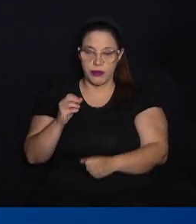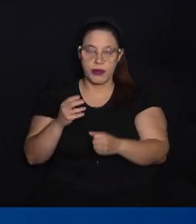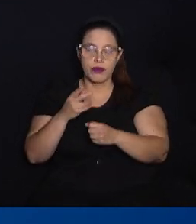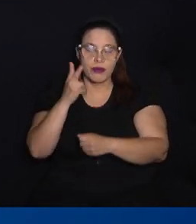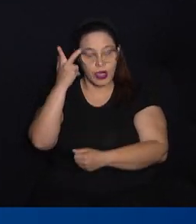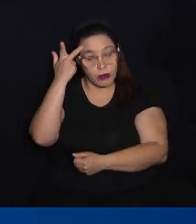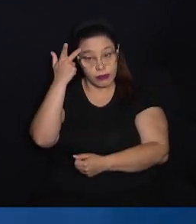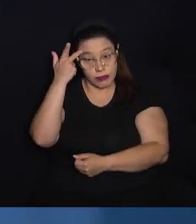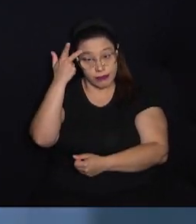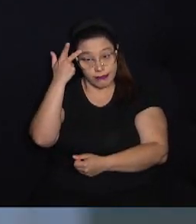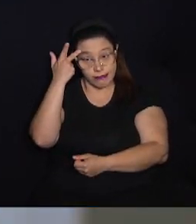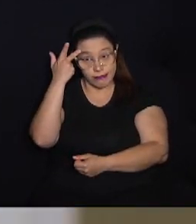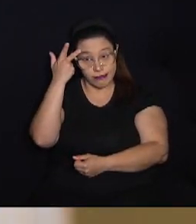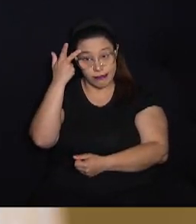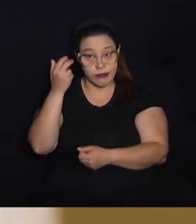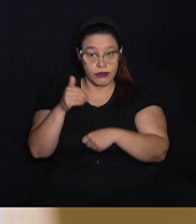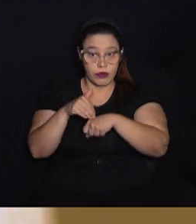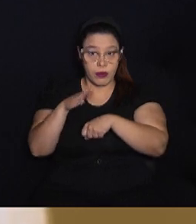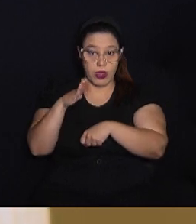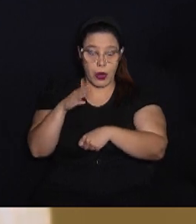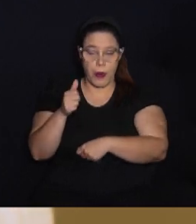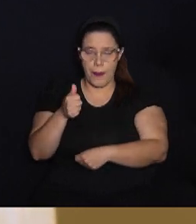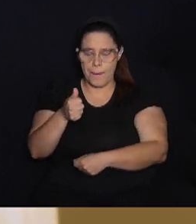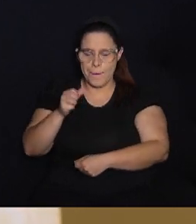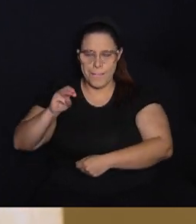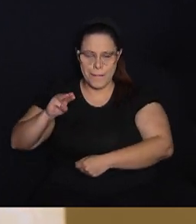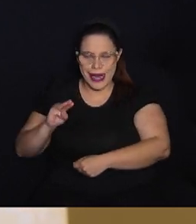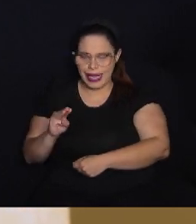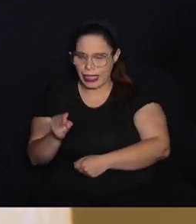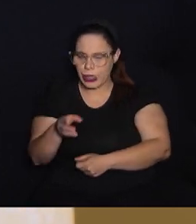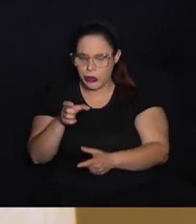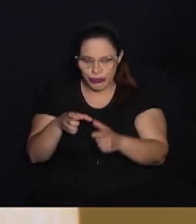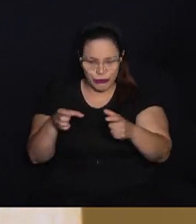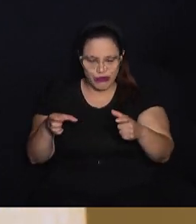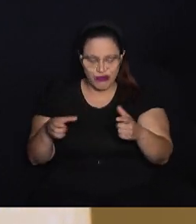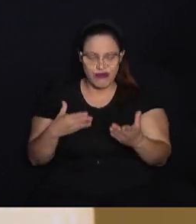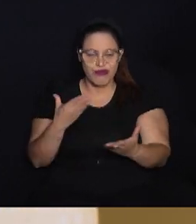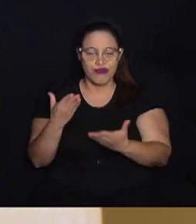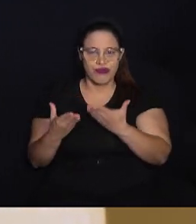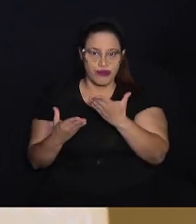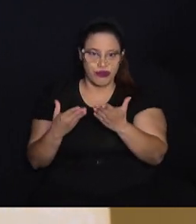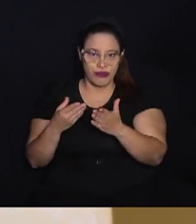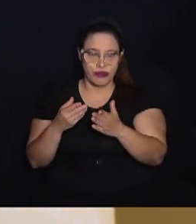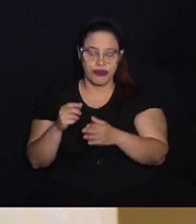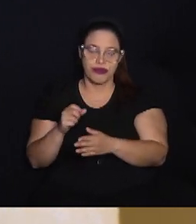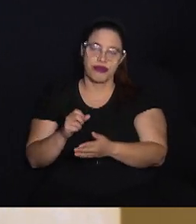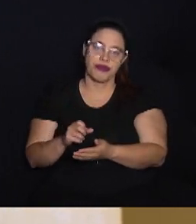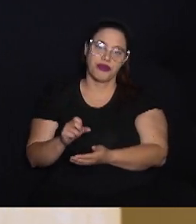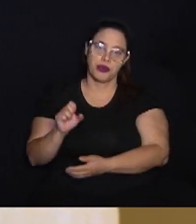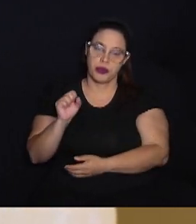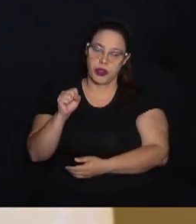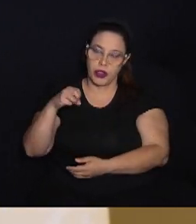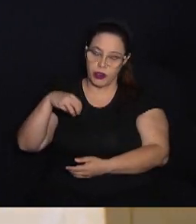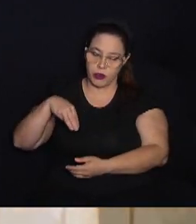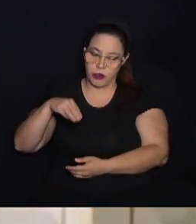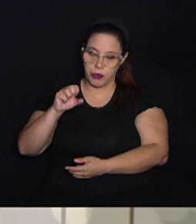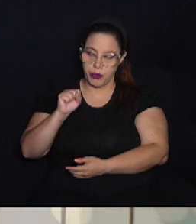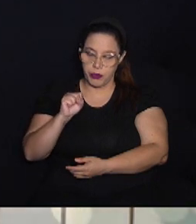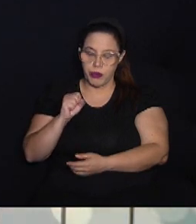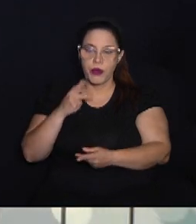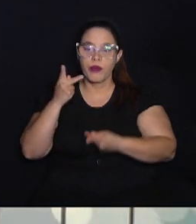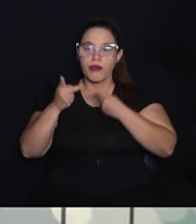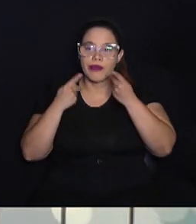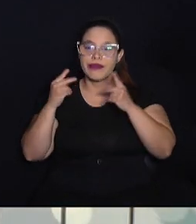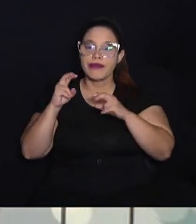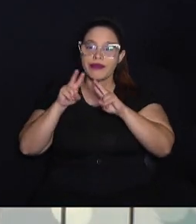comuns, atingindo mais de 1 milhão de pessoas, de acordo com dados do Ministério da Saúde. Para falar sobre